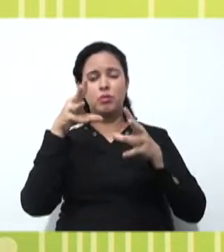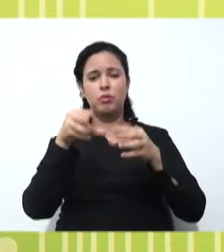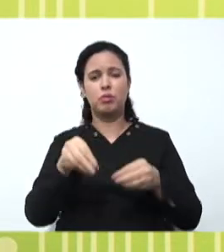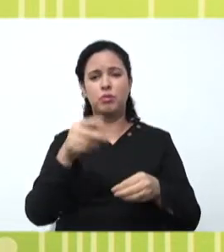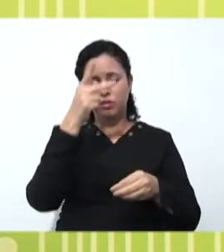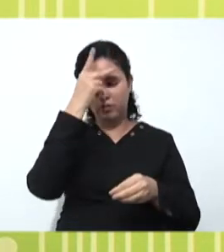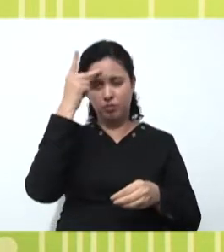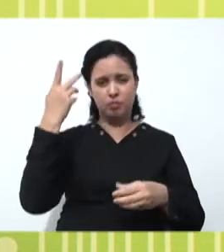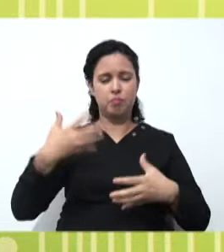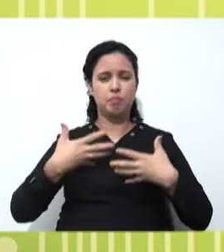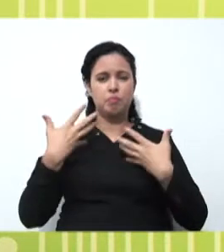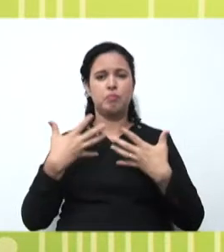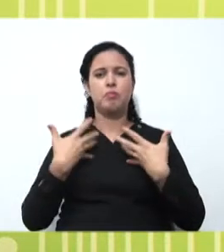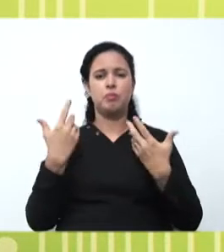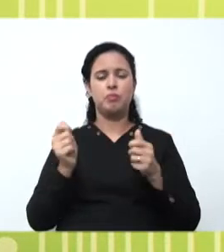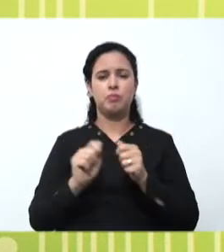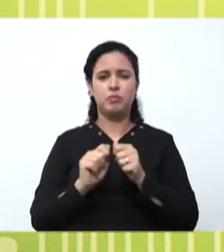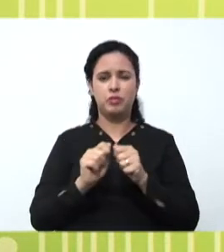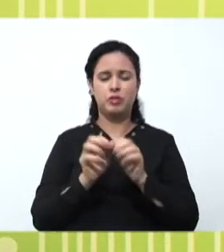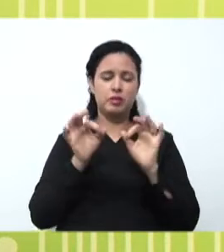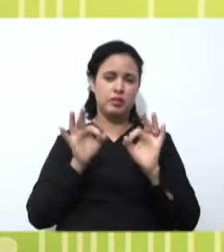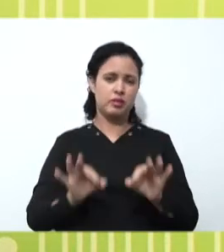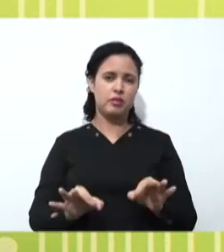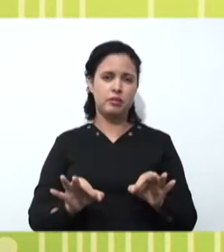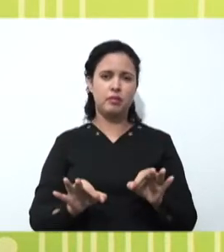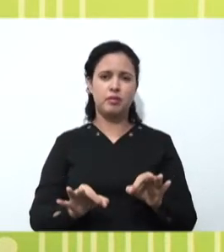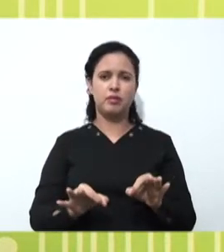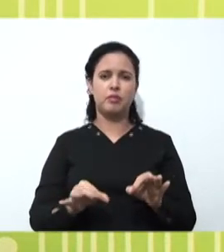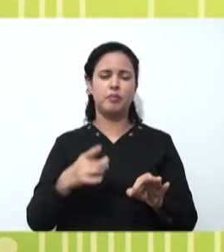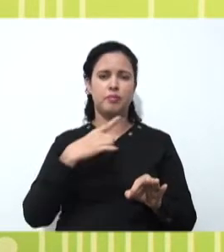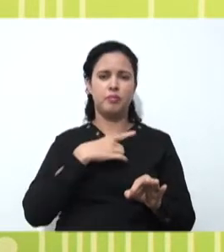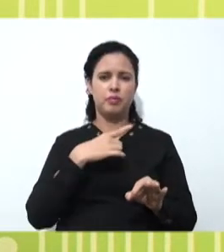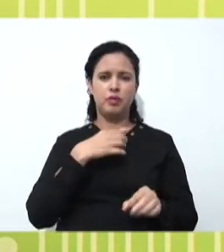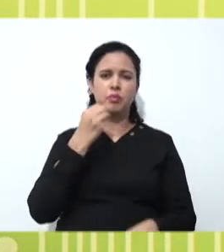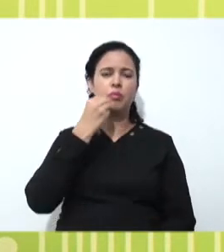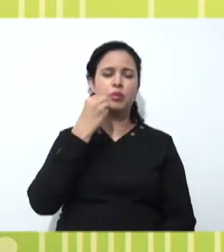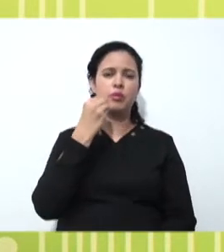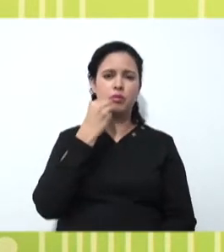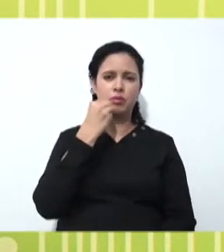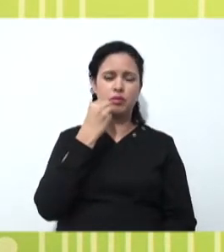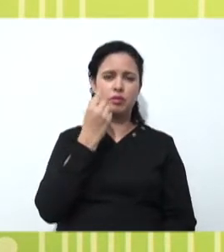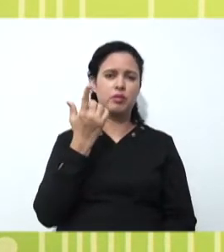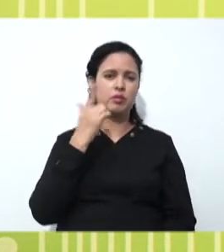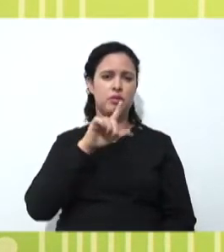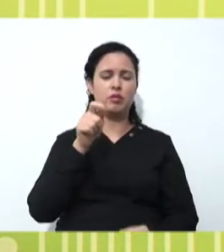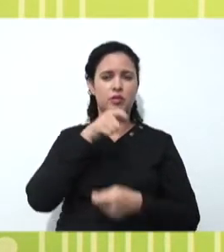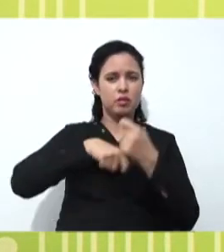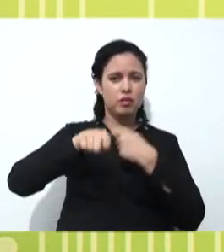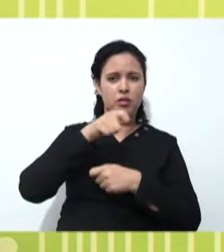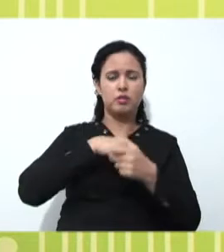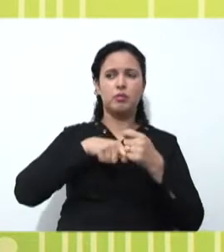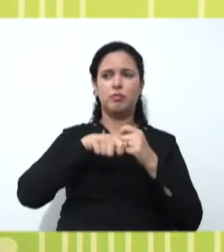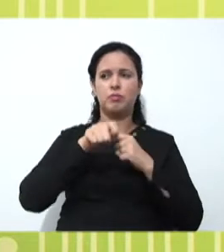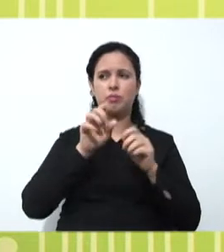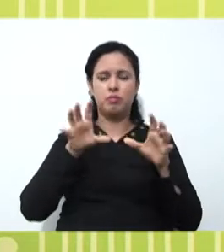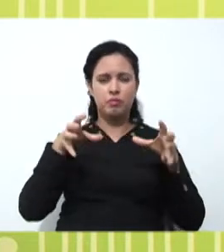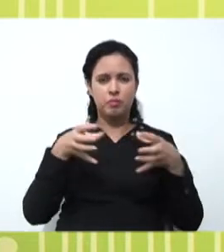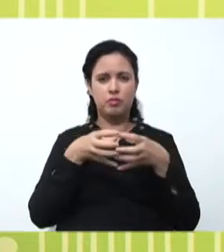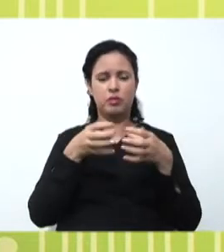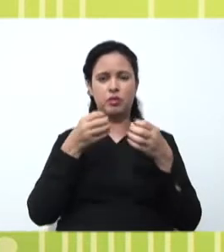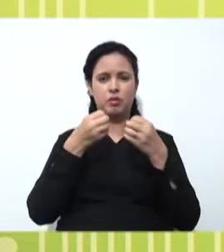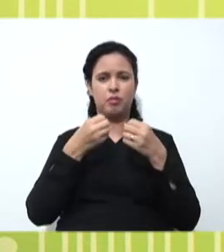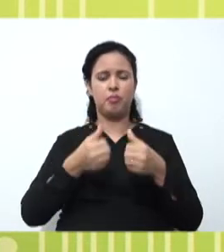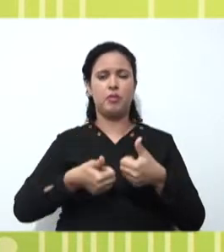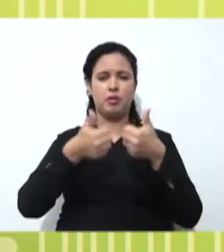são motivadas a fazer dar certo, então você tem uma possibilidade de ter um negócio e um retorno coletivo muito